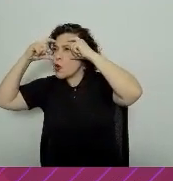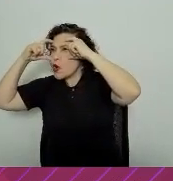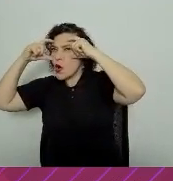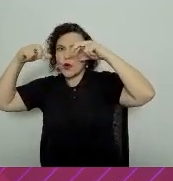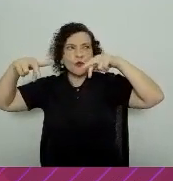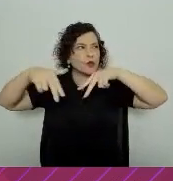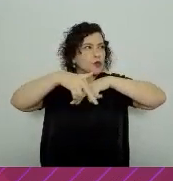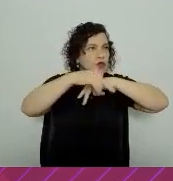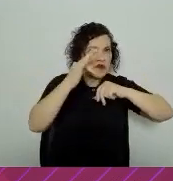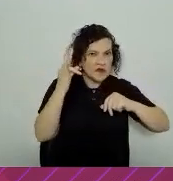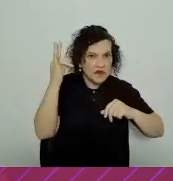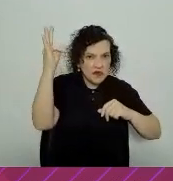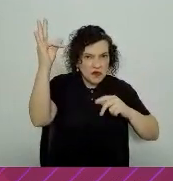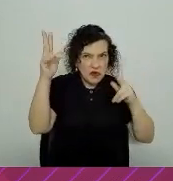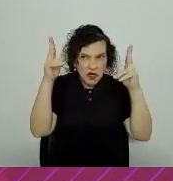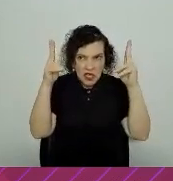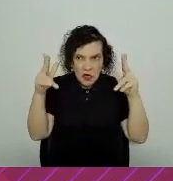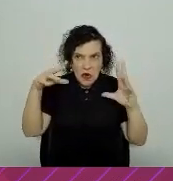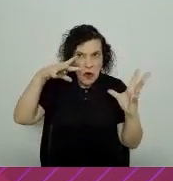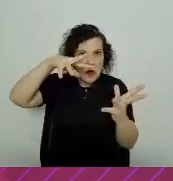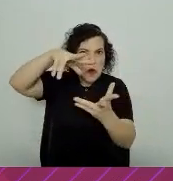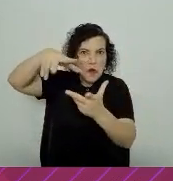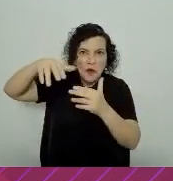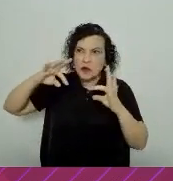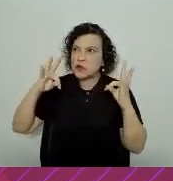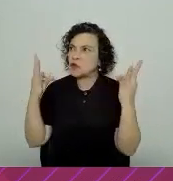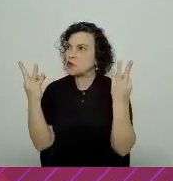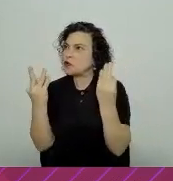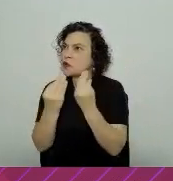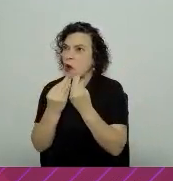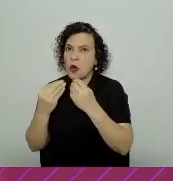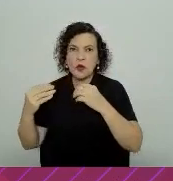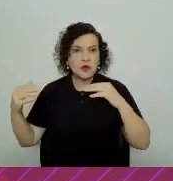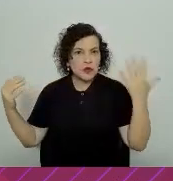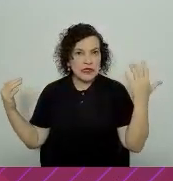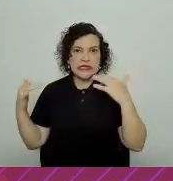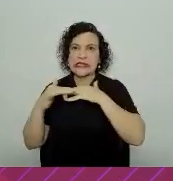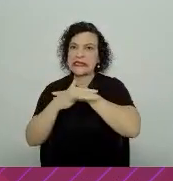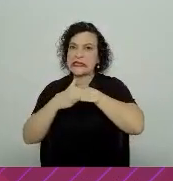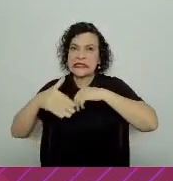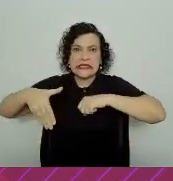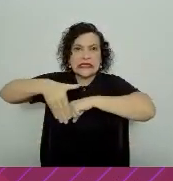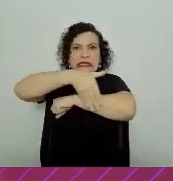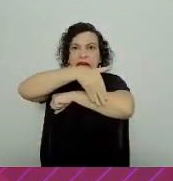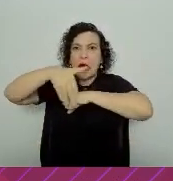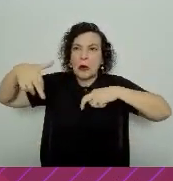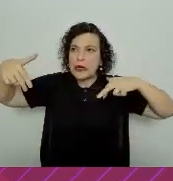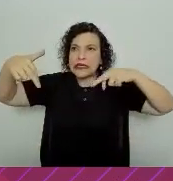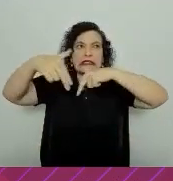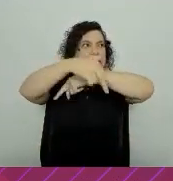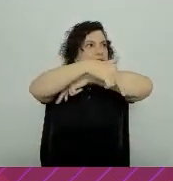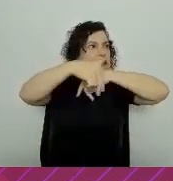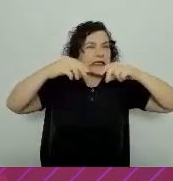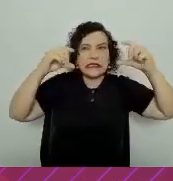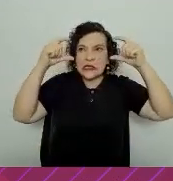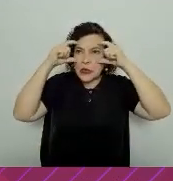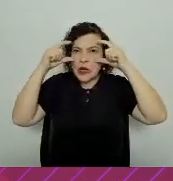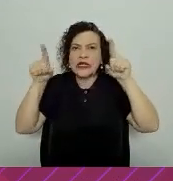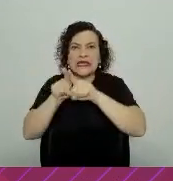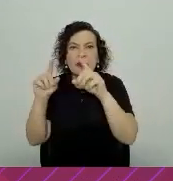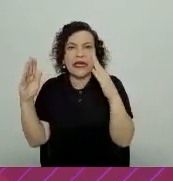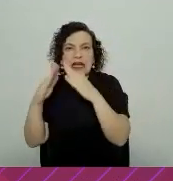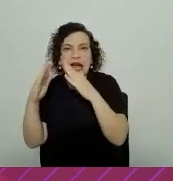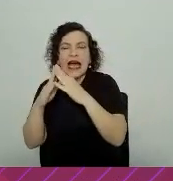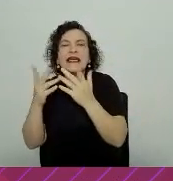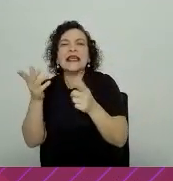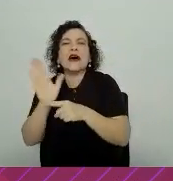vamos chegar a isso no futuro a gente anda todo mundo na rua todos de óculos a gente na nossa casa lá então eu lembro né o filme emocionar